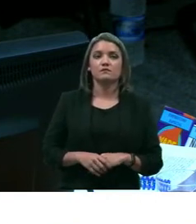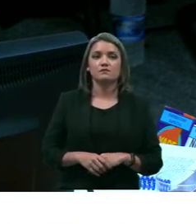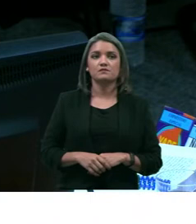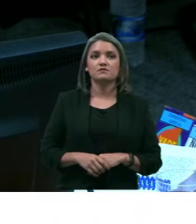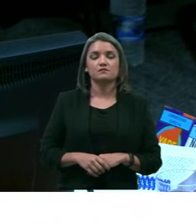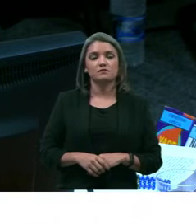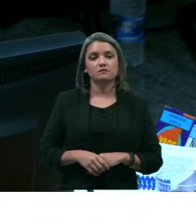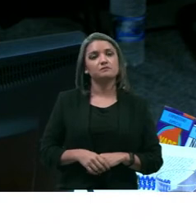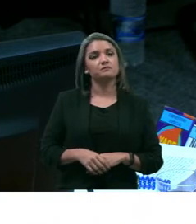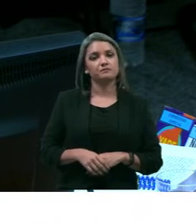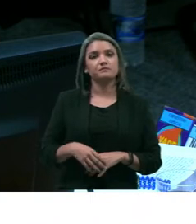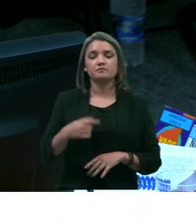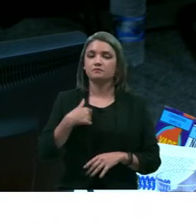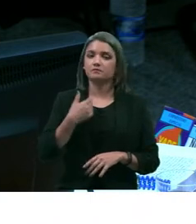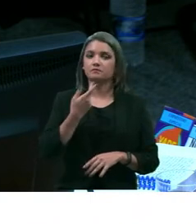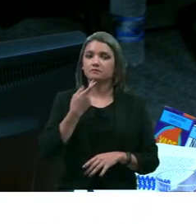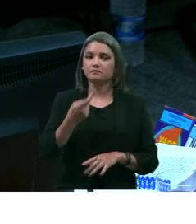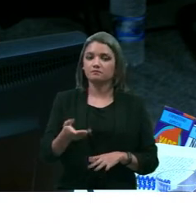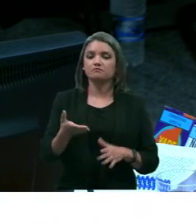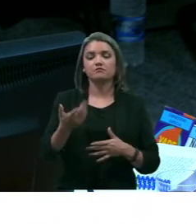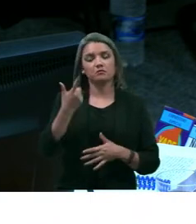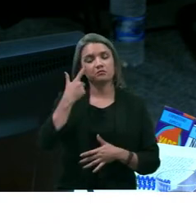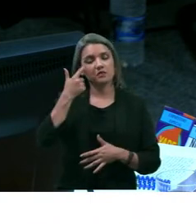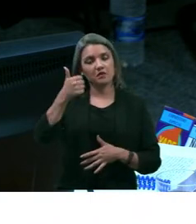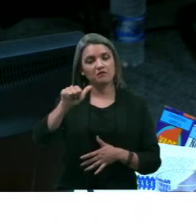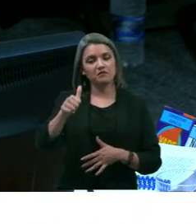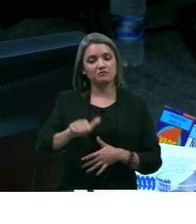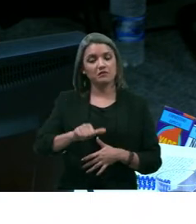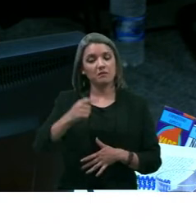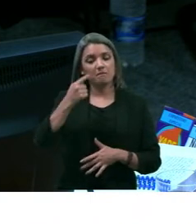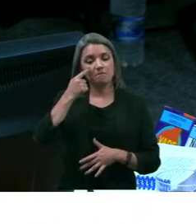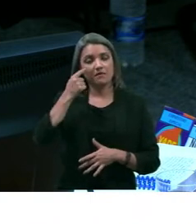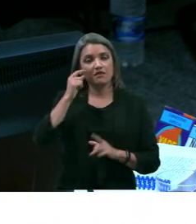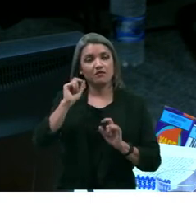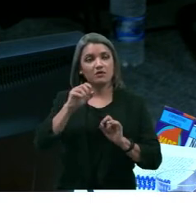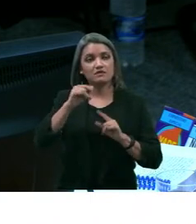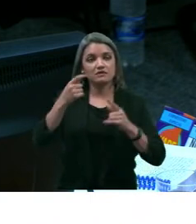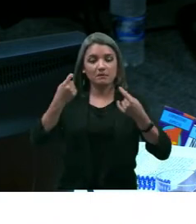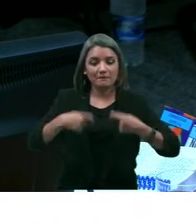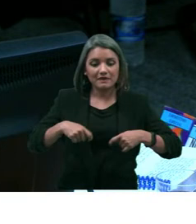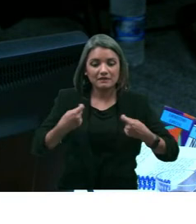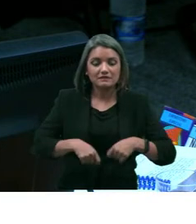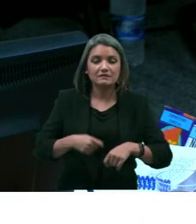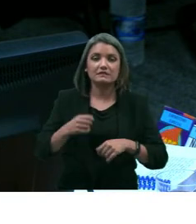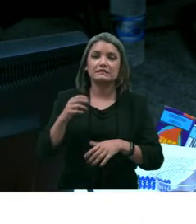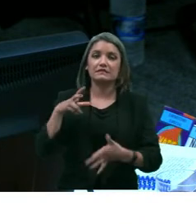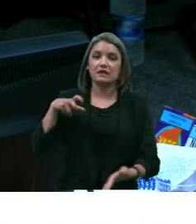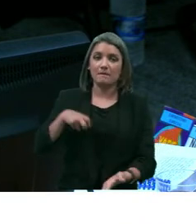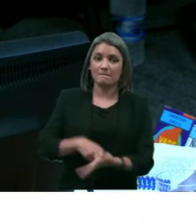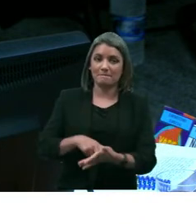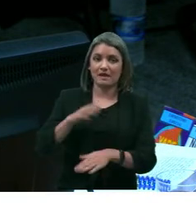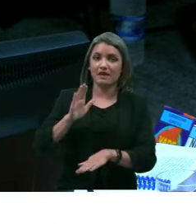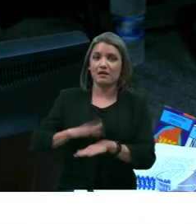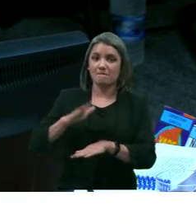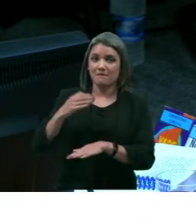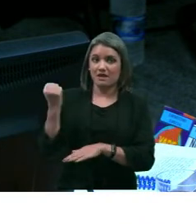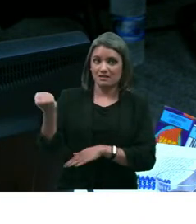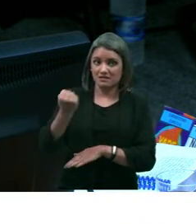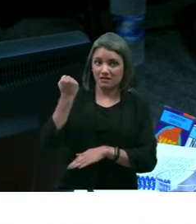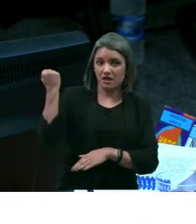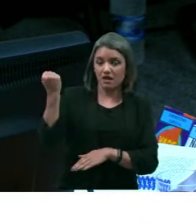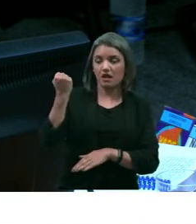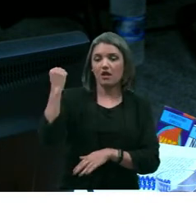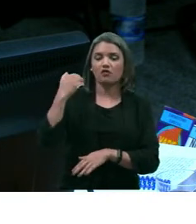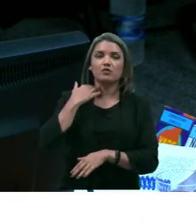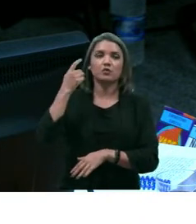a instauração de ofício da revisão para verificação da necessidade de agravar a penalidade aplicada ao juiz de